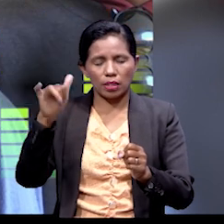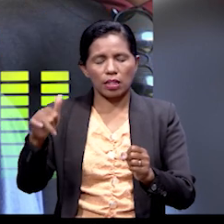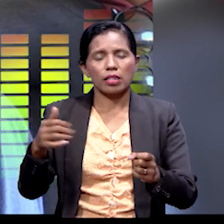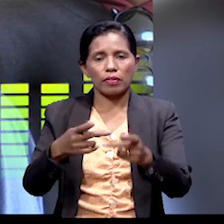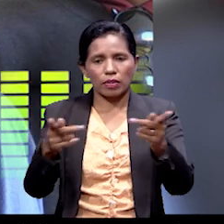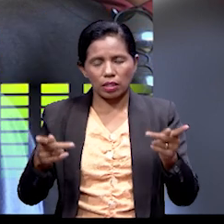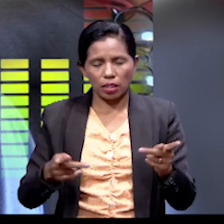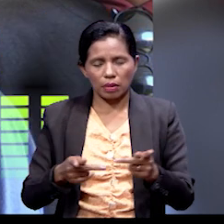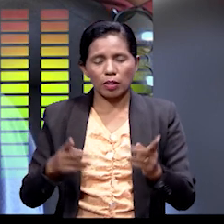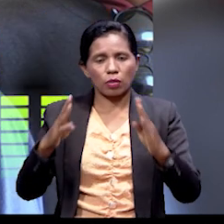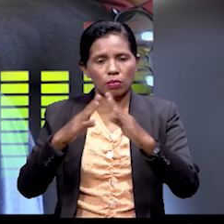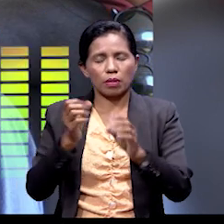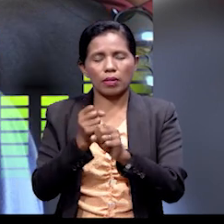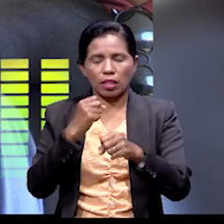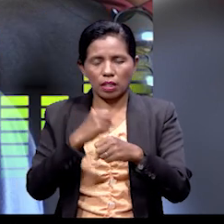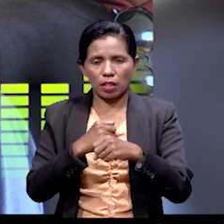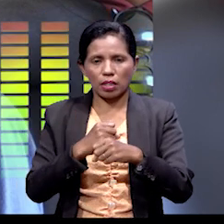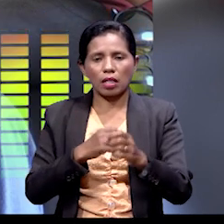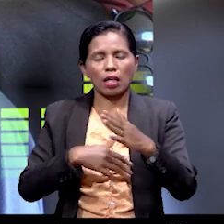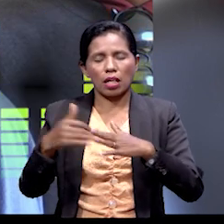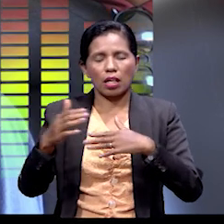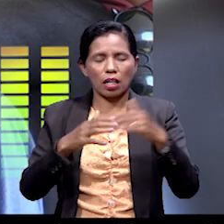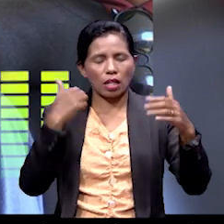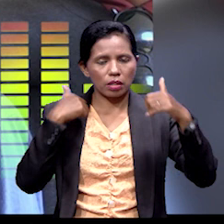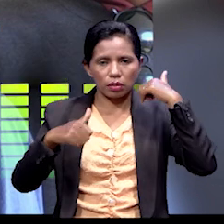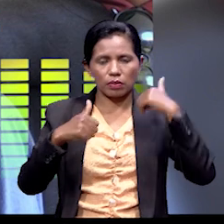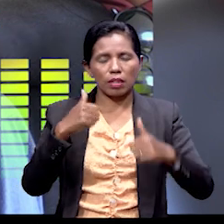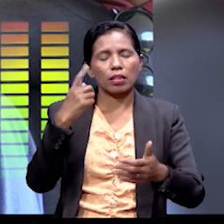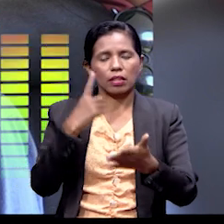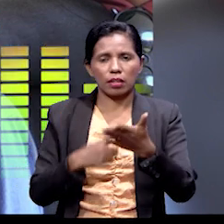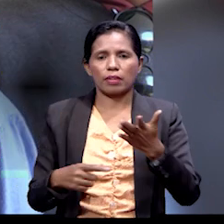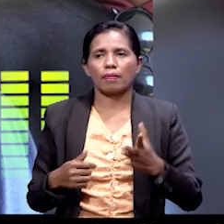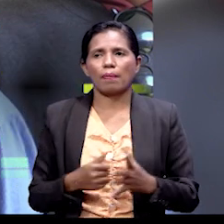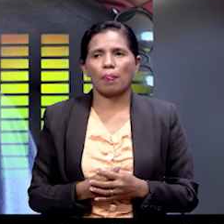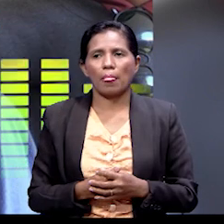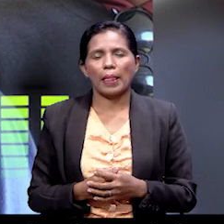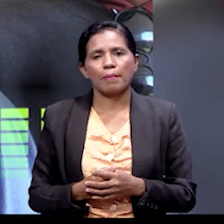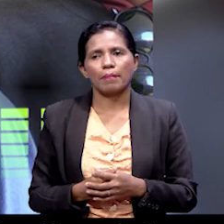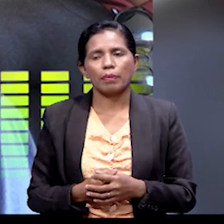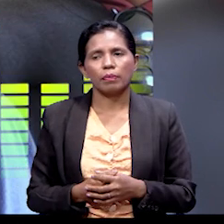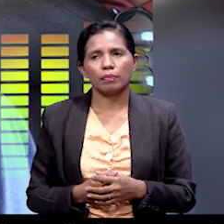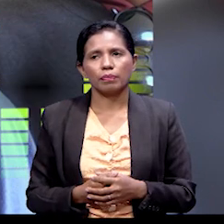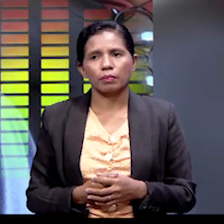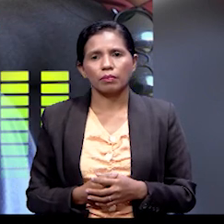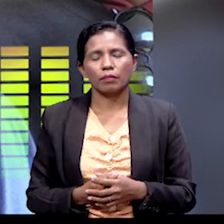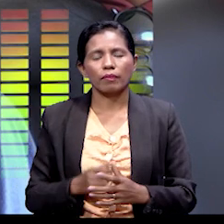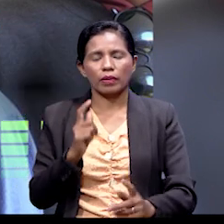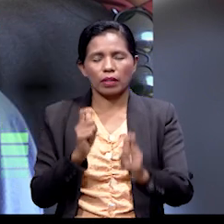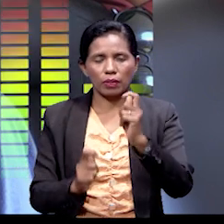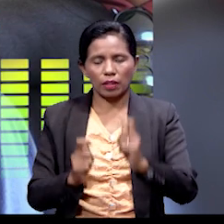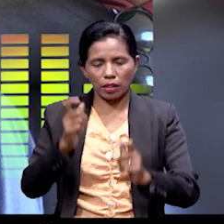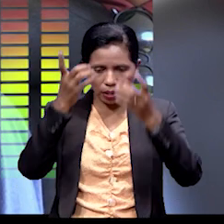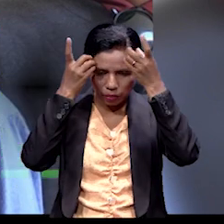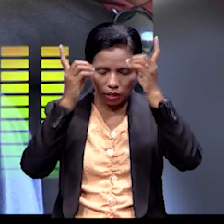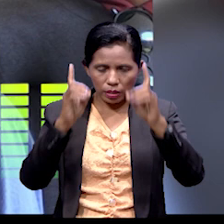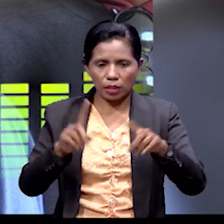ma. Ihanen nebele folker nye halo aktivitade saida ya leteng. Provisoriamente tribunal decide dan